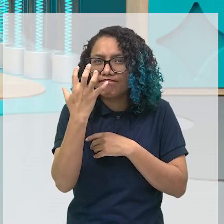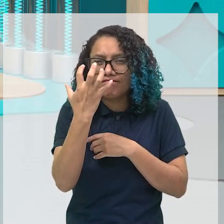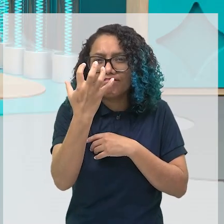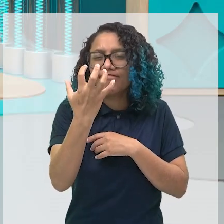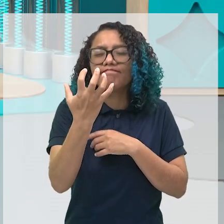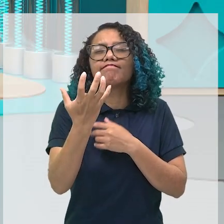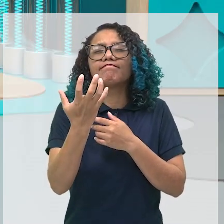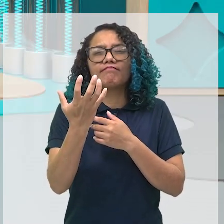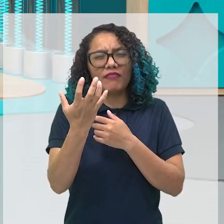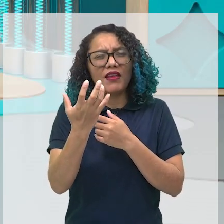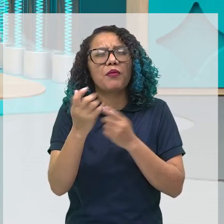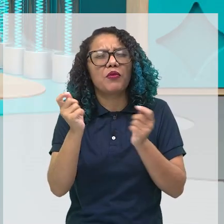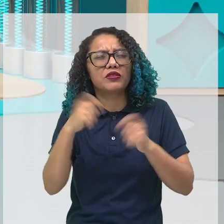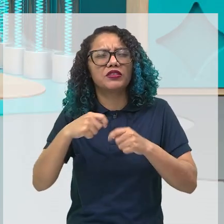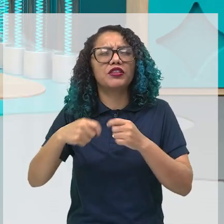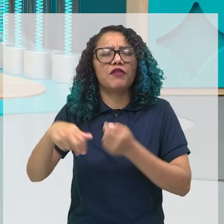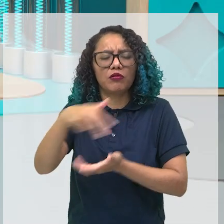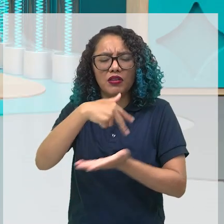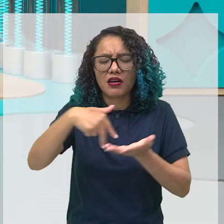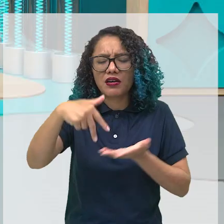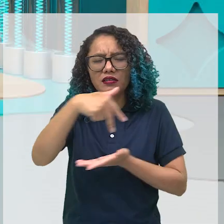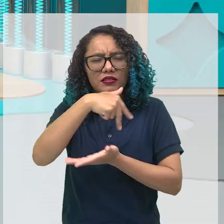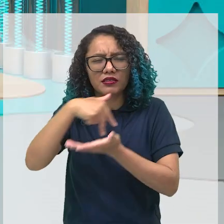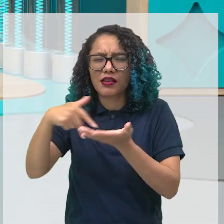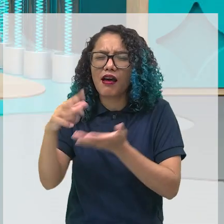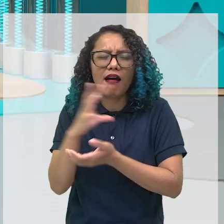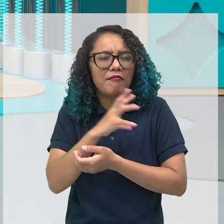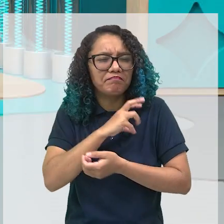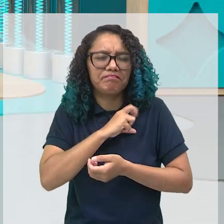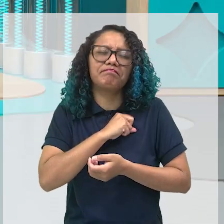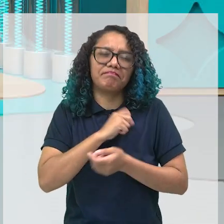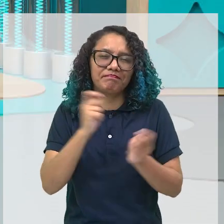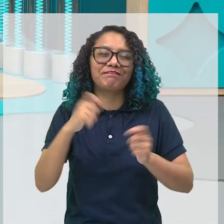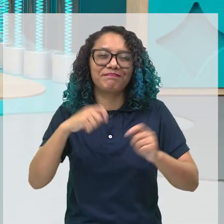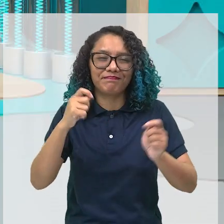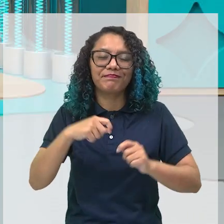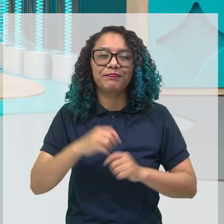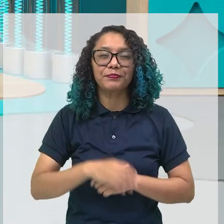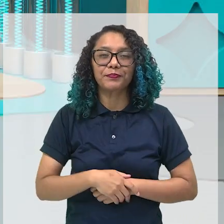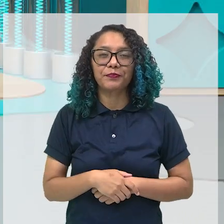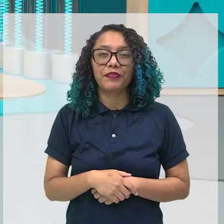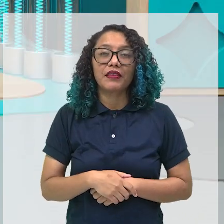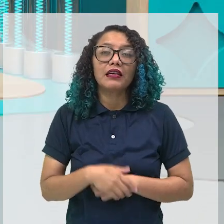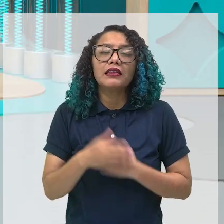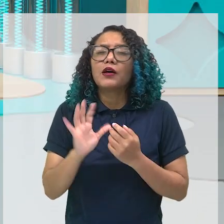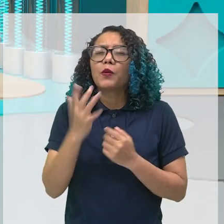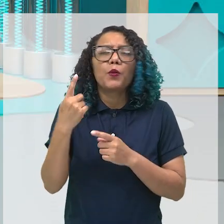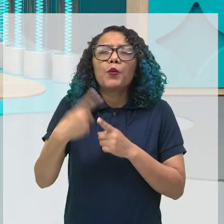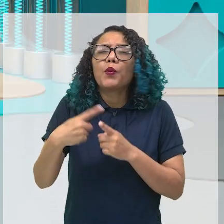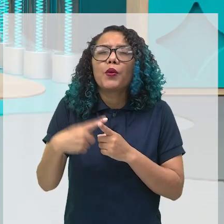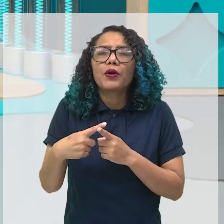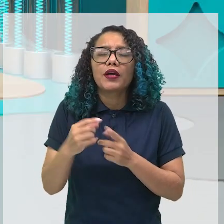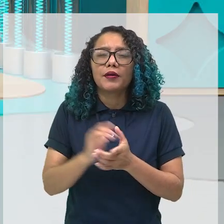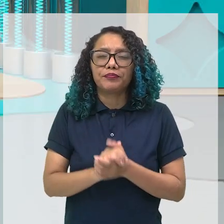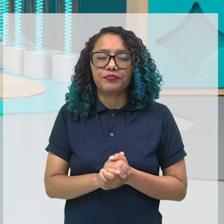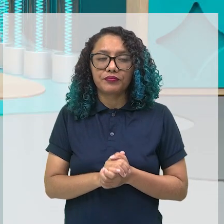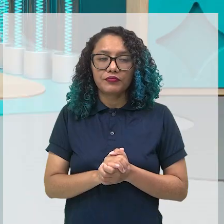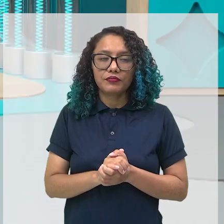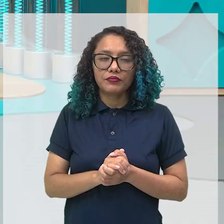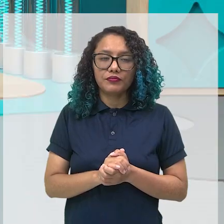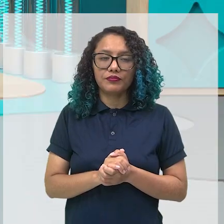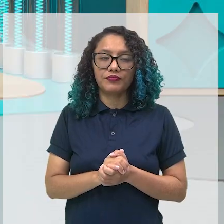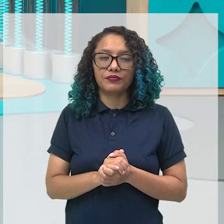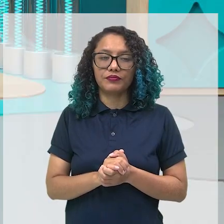você se envolver com a dança e se apaixonar por ela. Isso acontece principalmente pelos ritmos